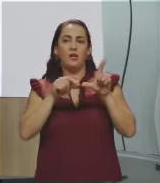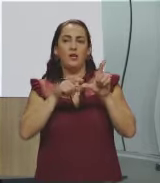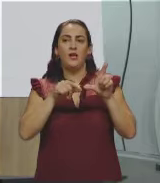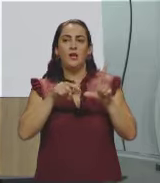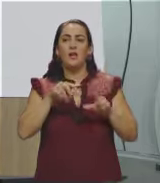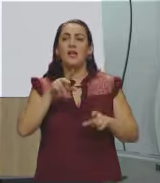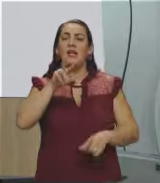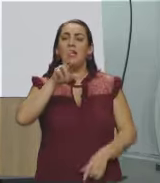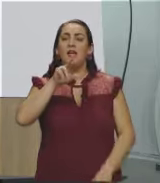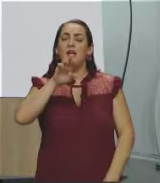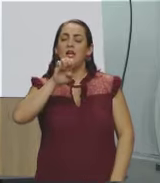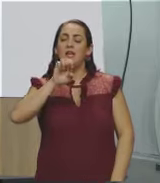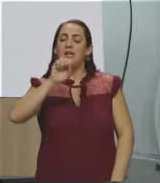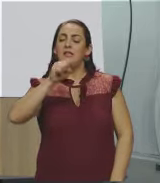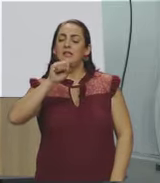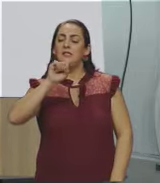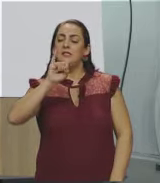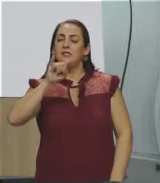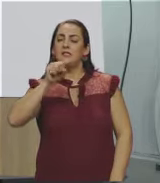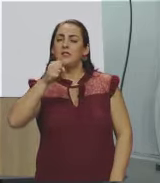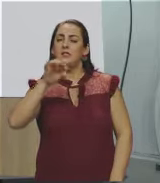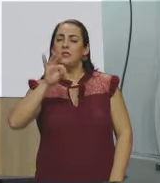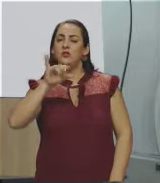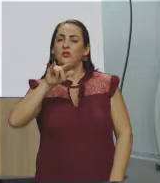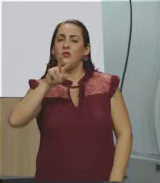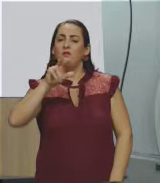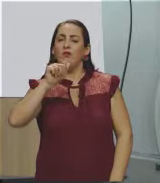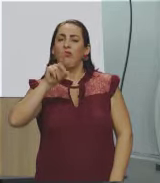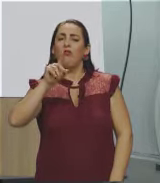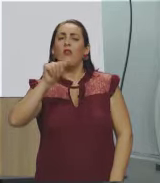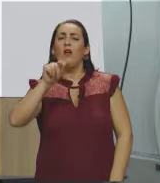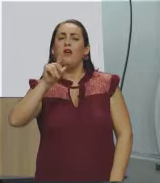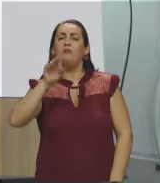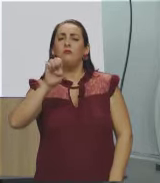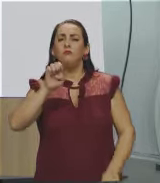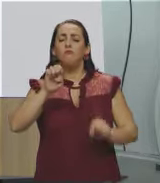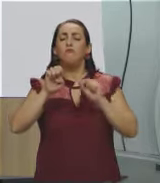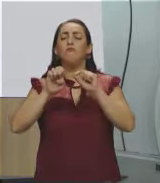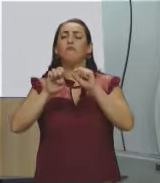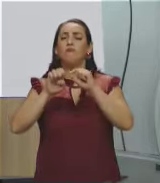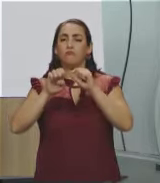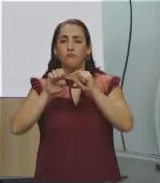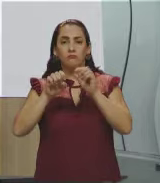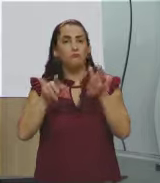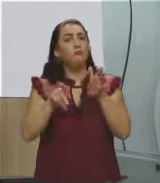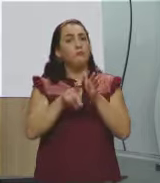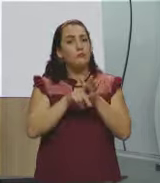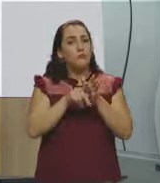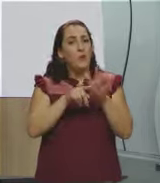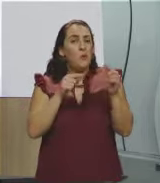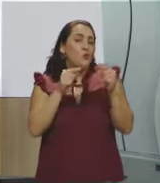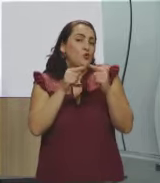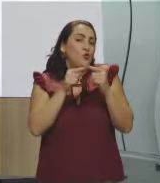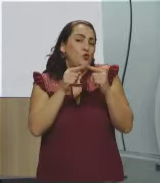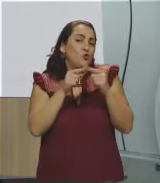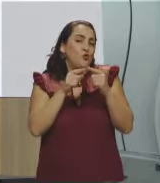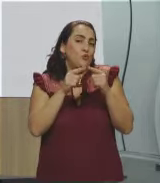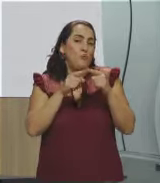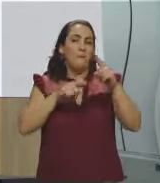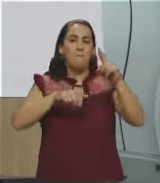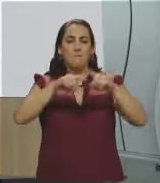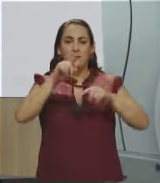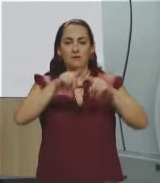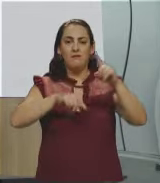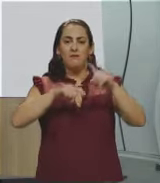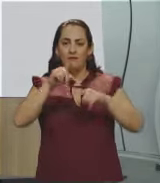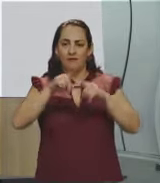A resistividade, ela é uma grandeza que está diretamente relacionada ao tipo de material, ok?